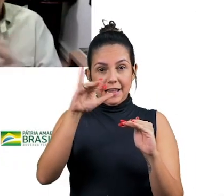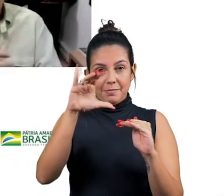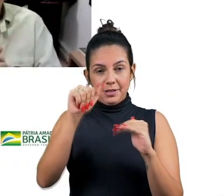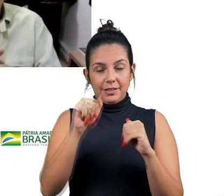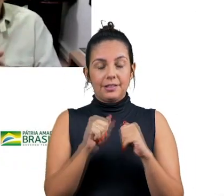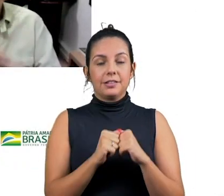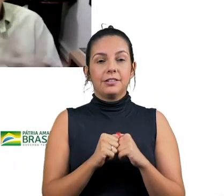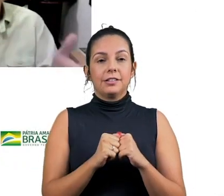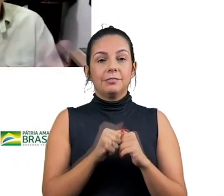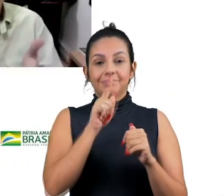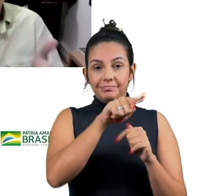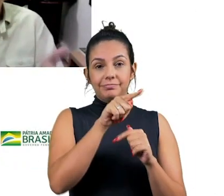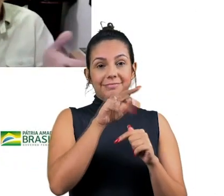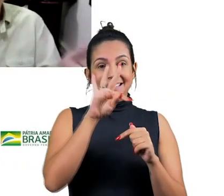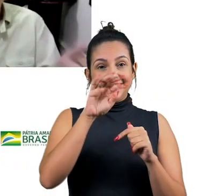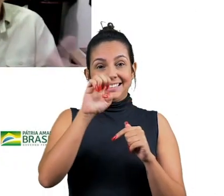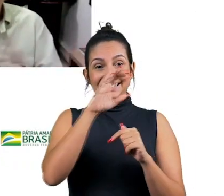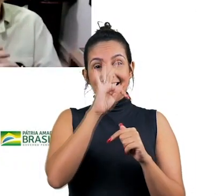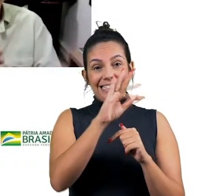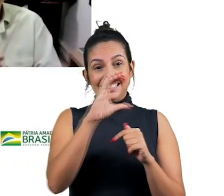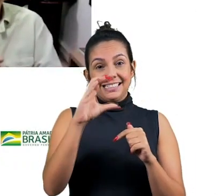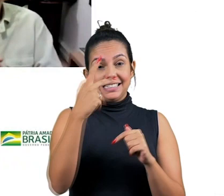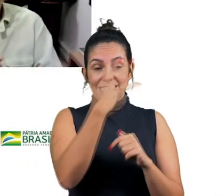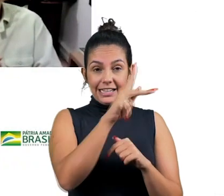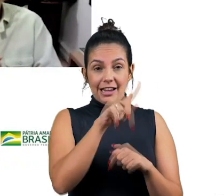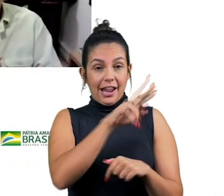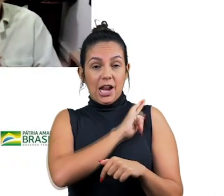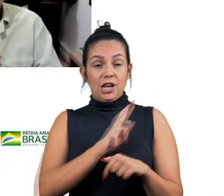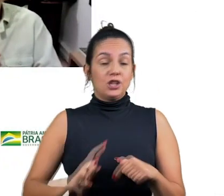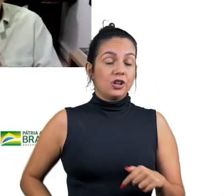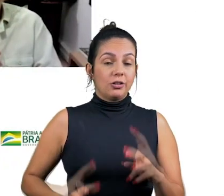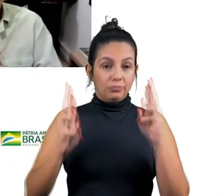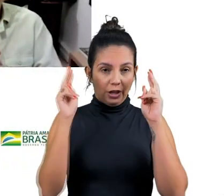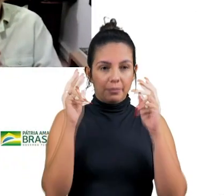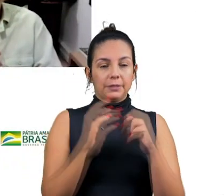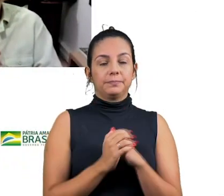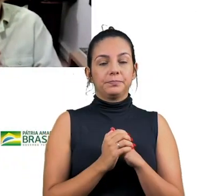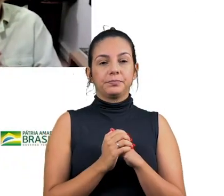É a tese de filosofia dele, que, na verdade, era uma tese sobre religião.